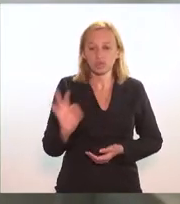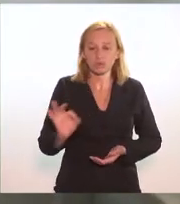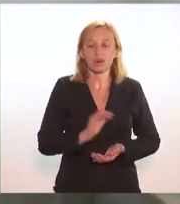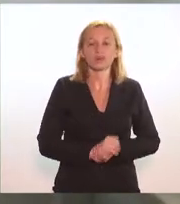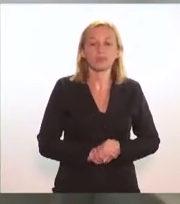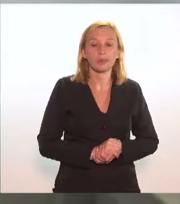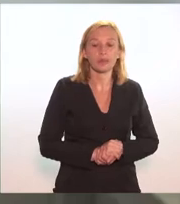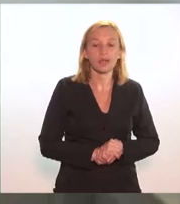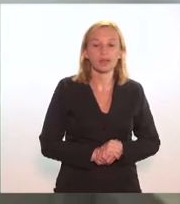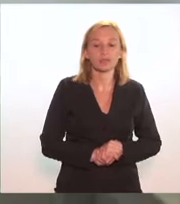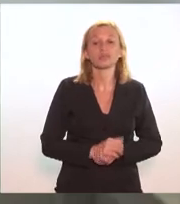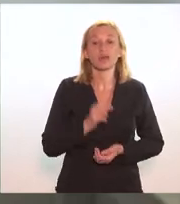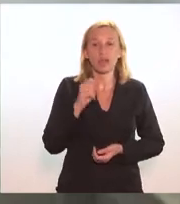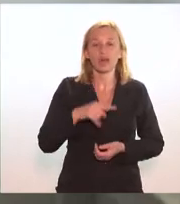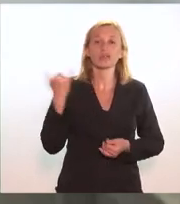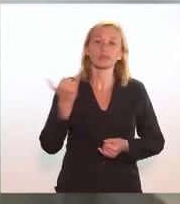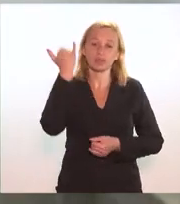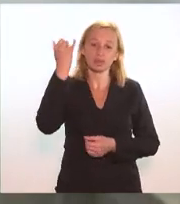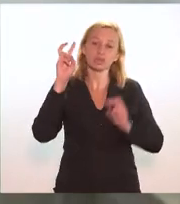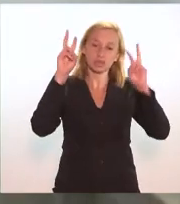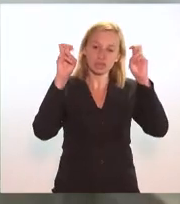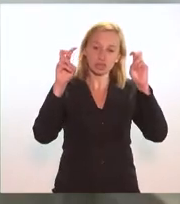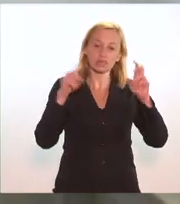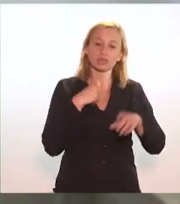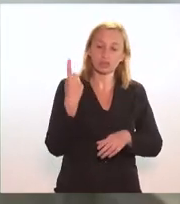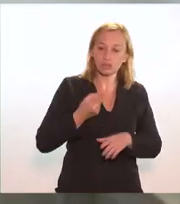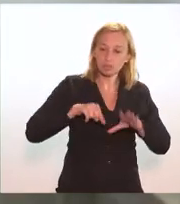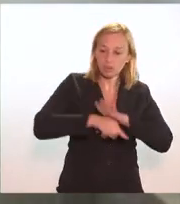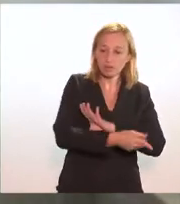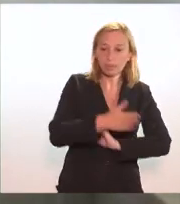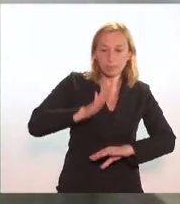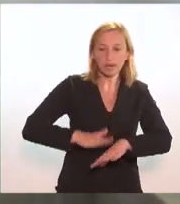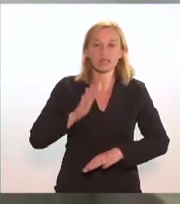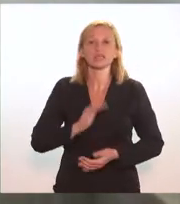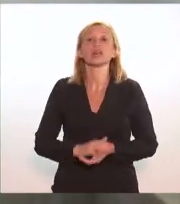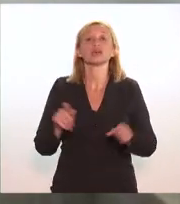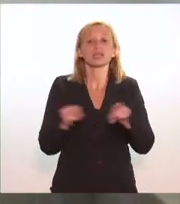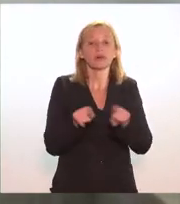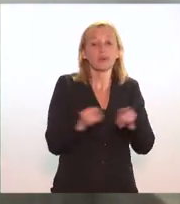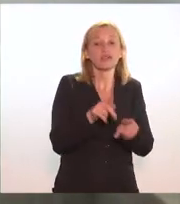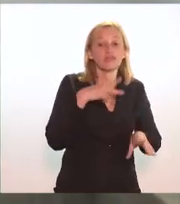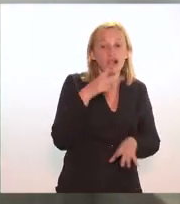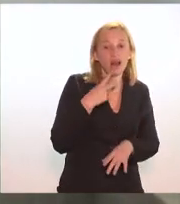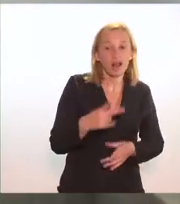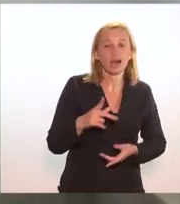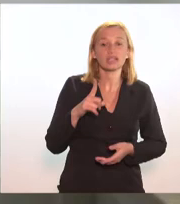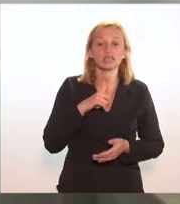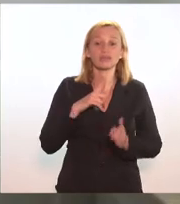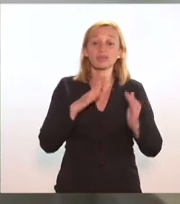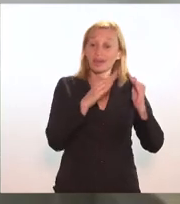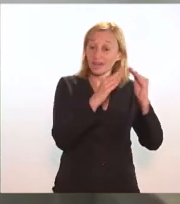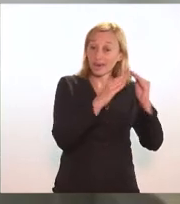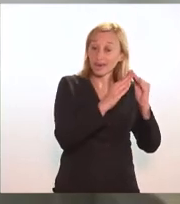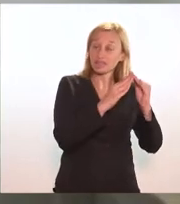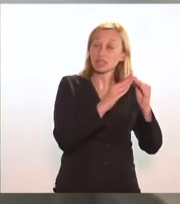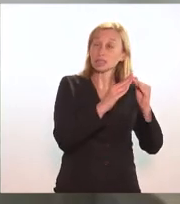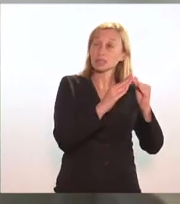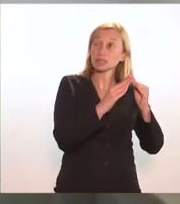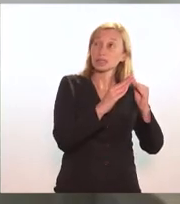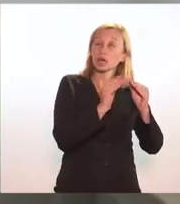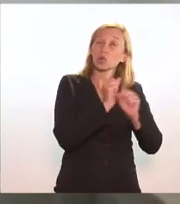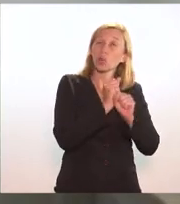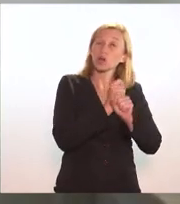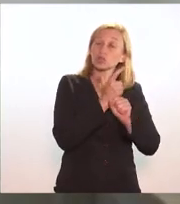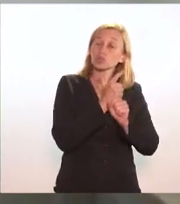questão muito importante que nós vamos aprofundar. Também dizer que nós temos na casa, desde o ano